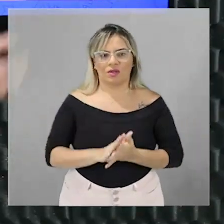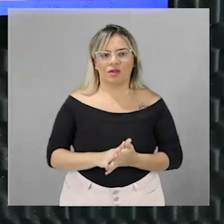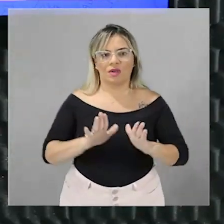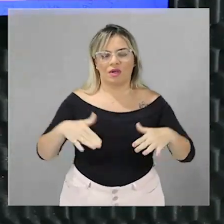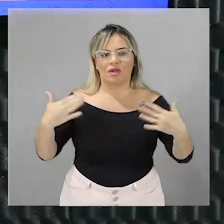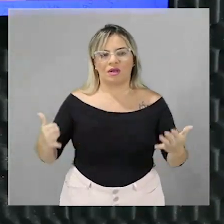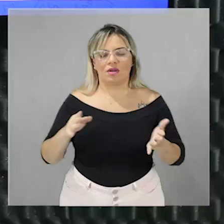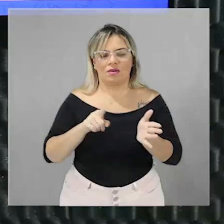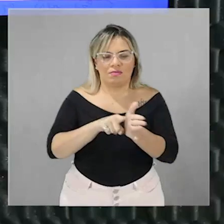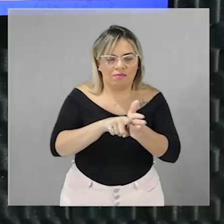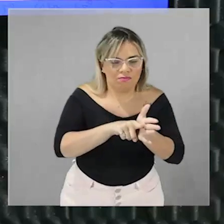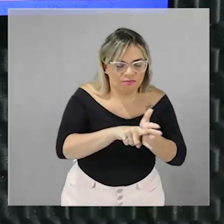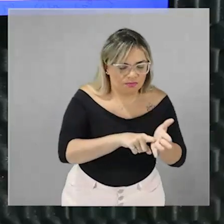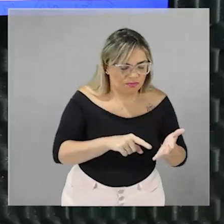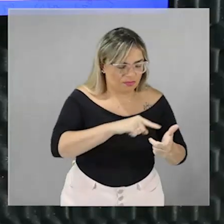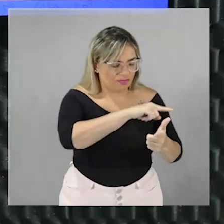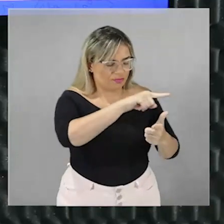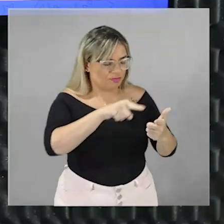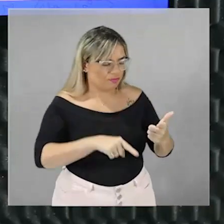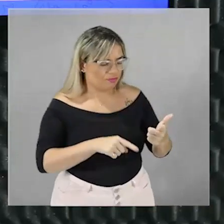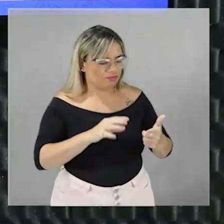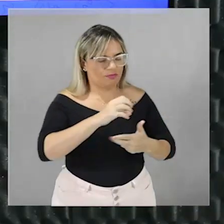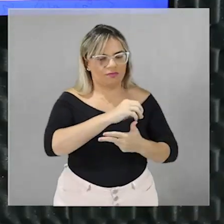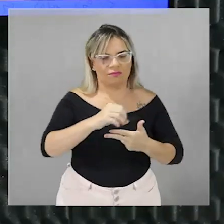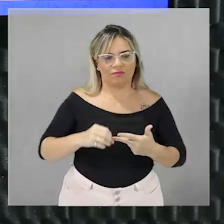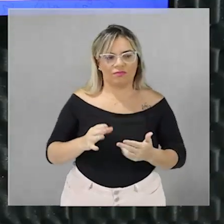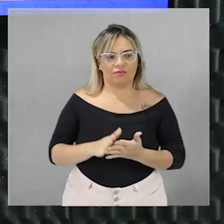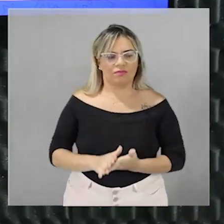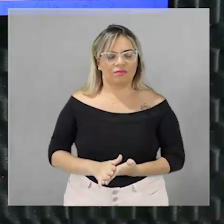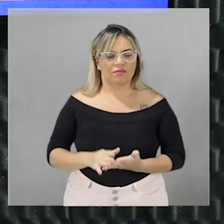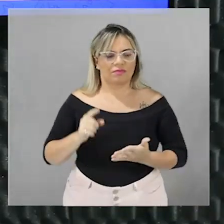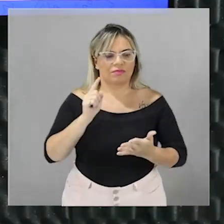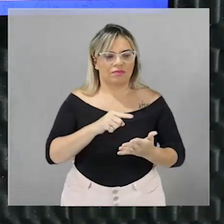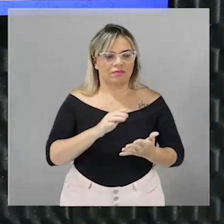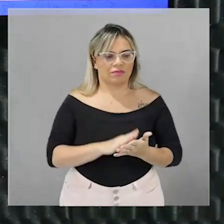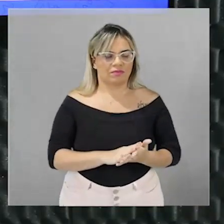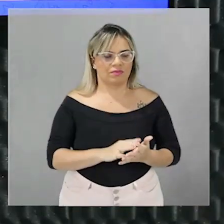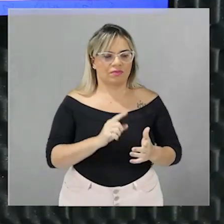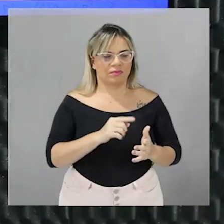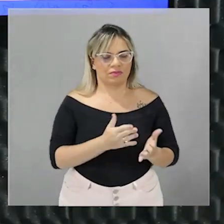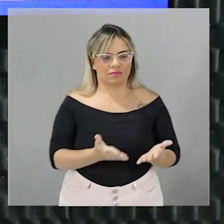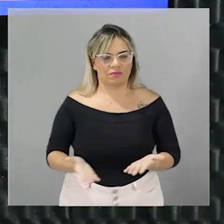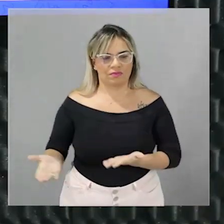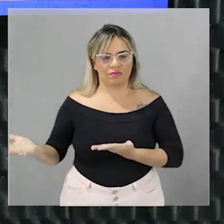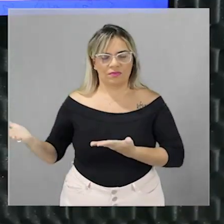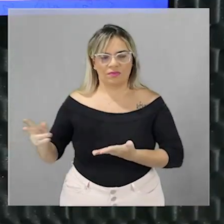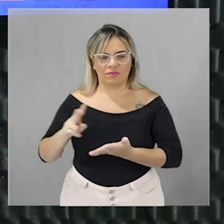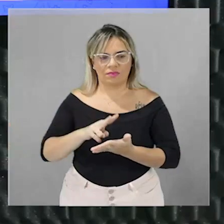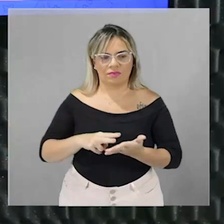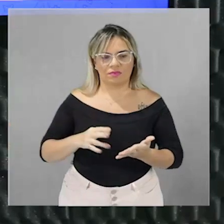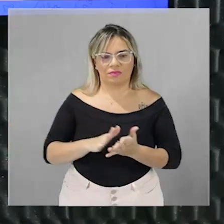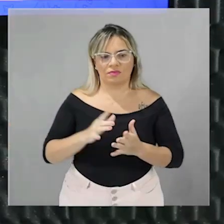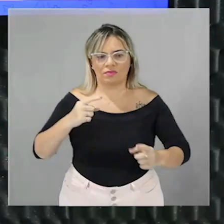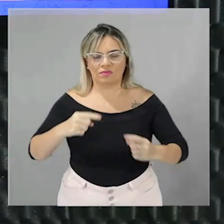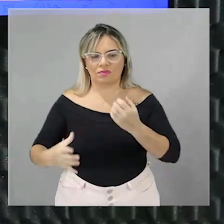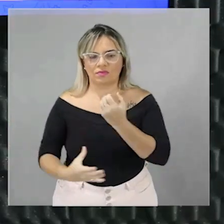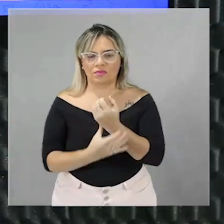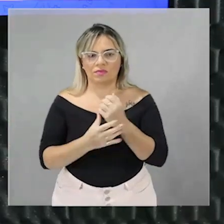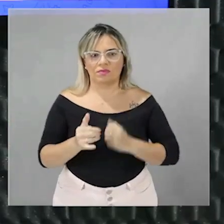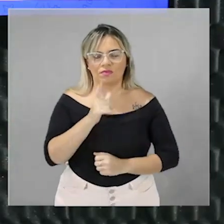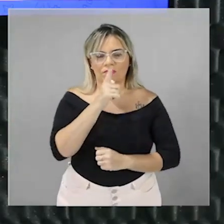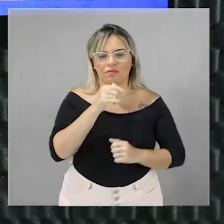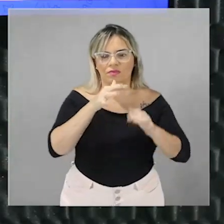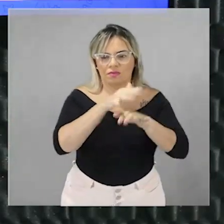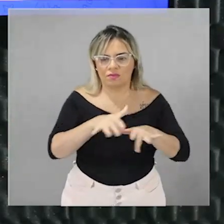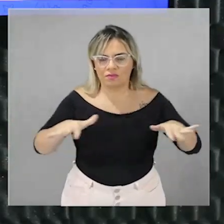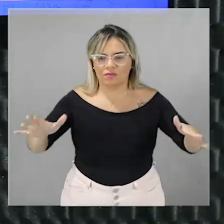alternativa do Enem. Então volta para lá. Né? Considerando o debate sobre a segurança hídrica, a proposta está apresentada no texto é